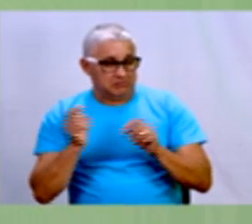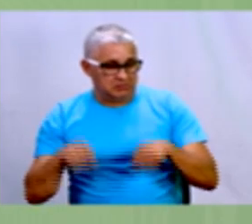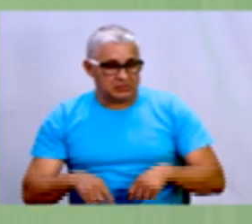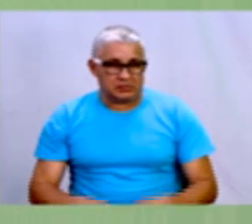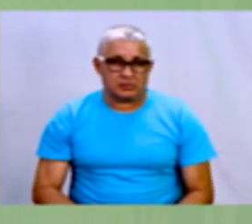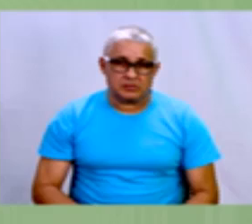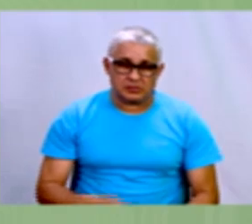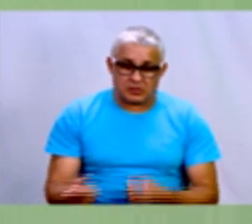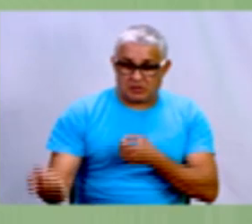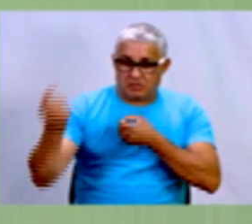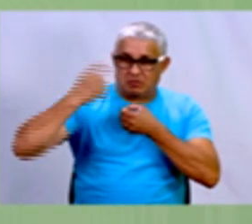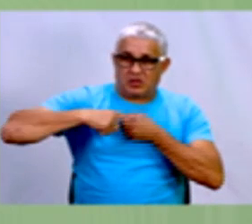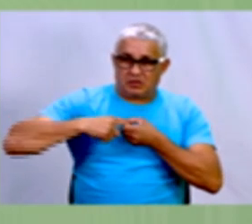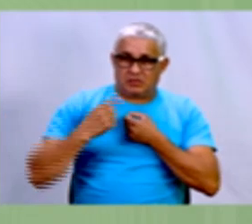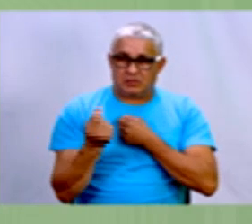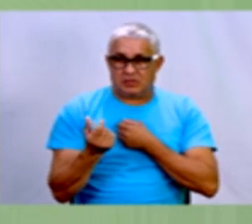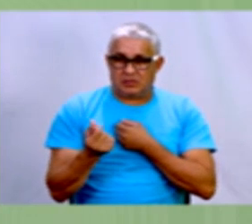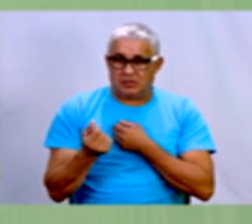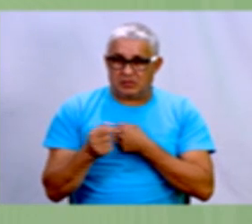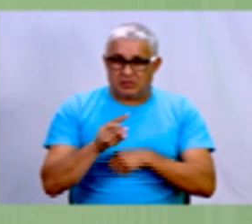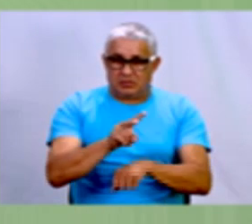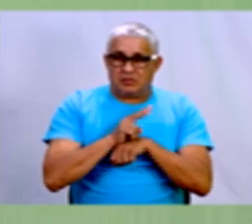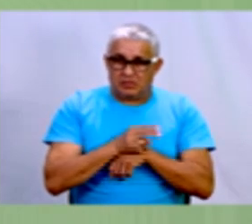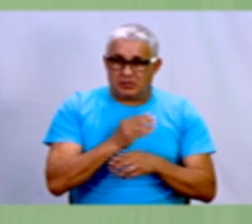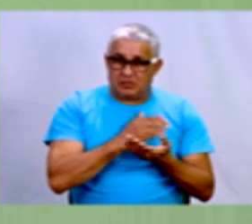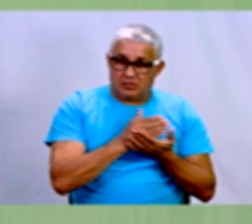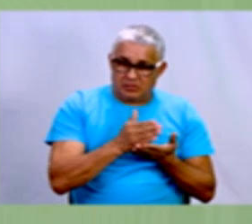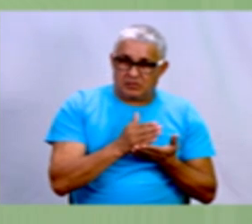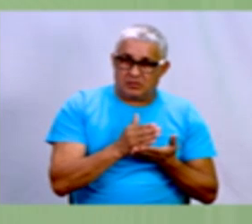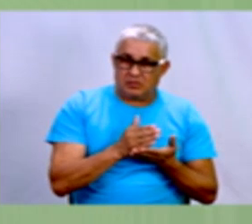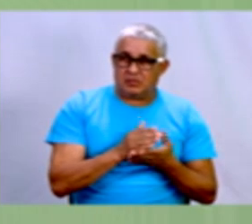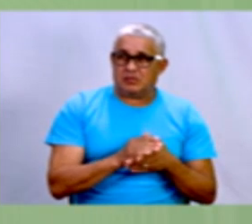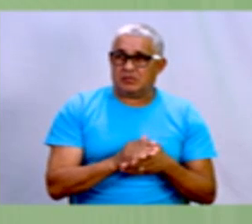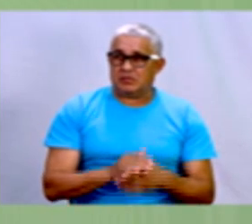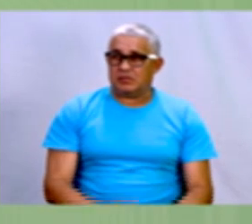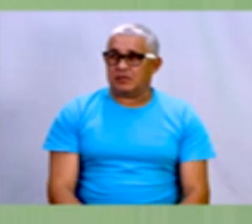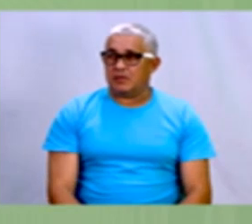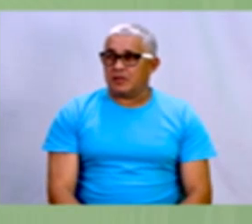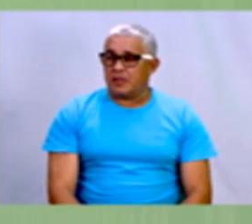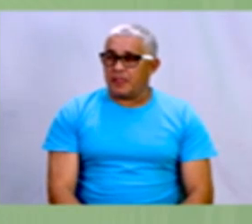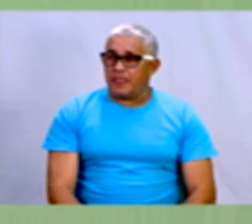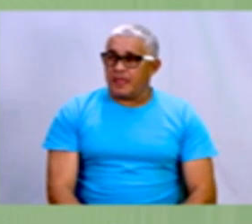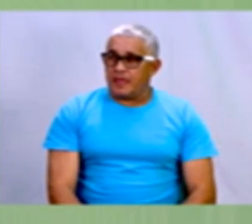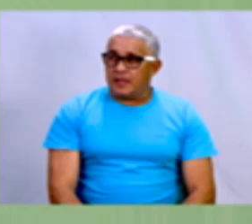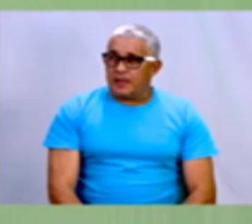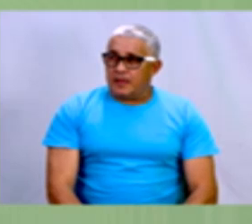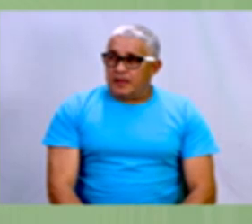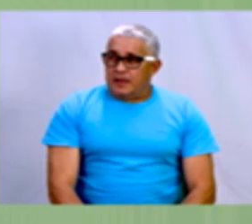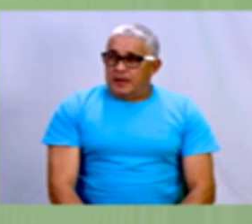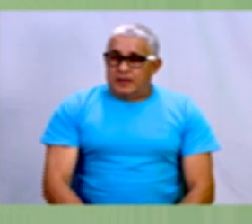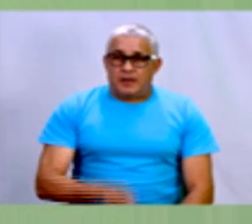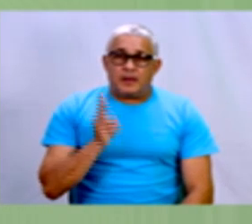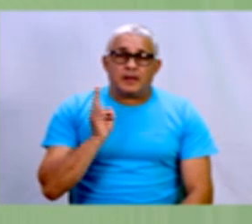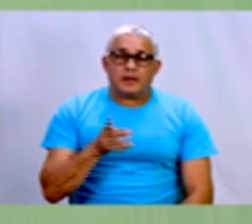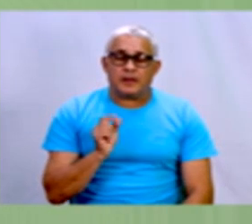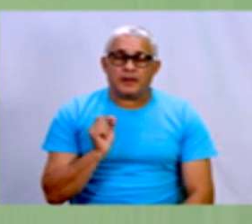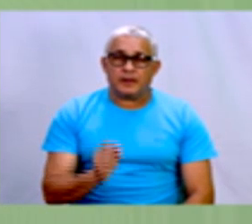para retornar o investimento inicialmente despendido, tá? Então, sempre